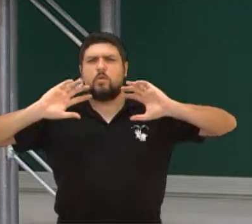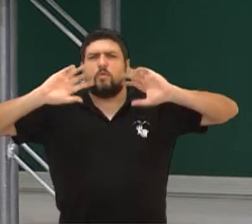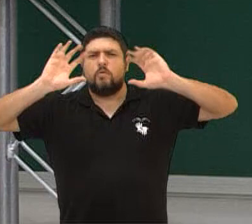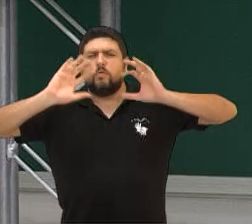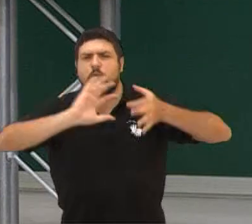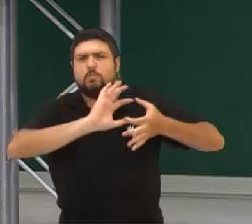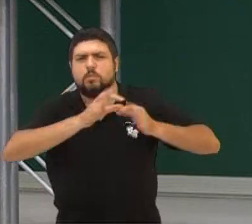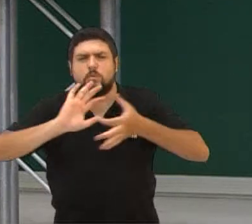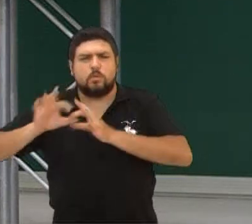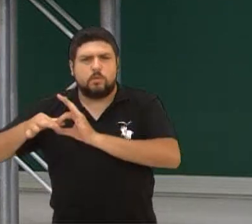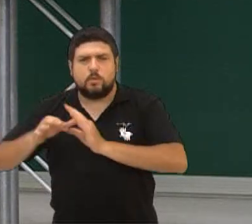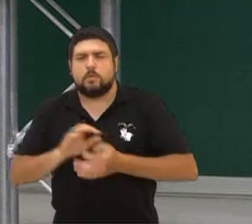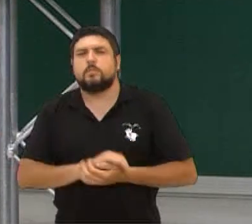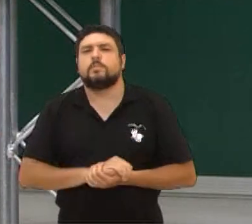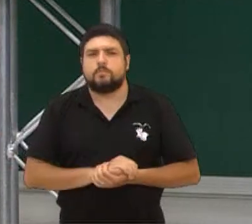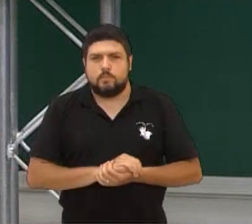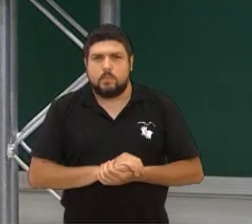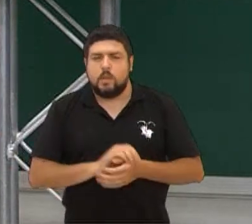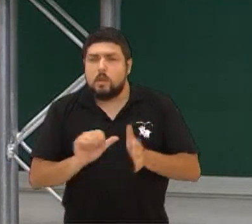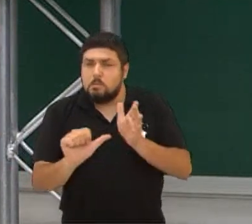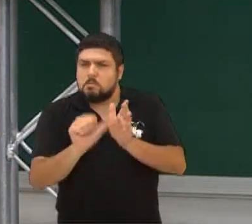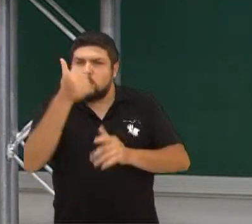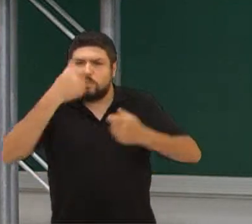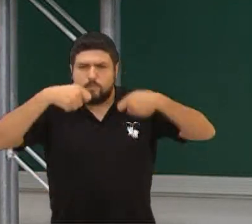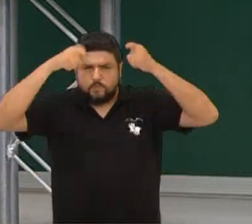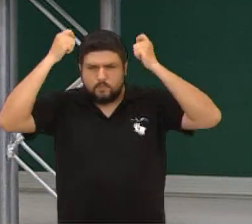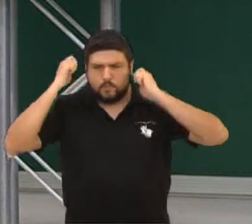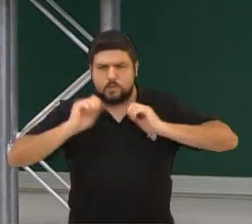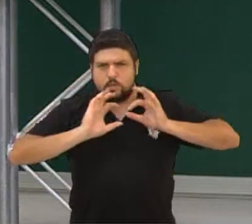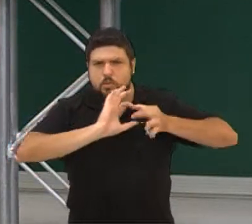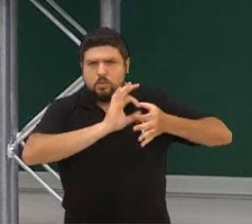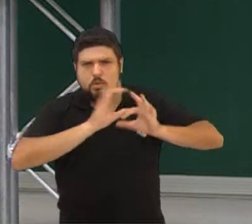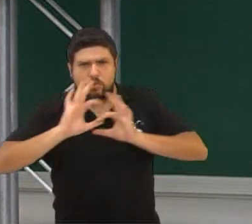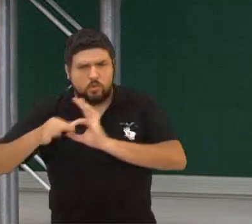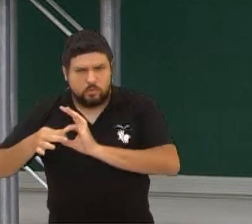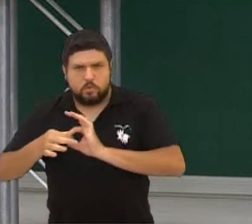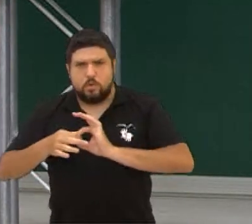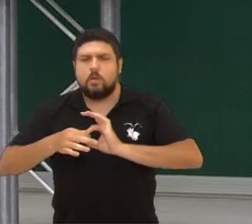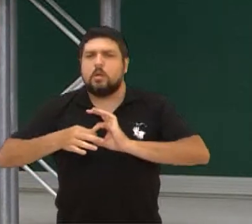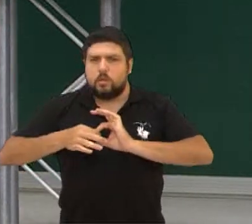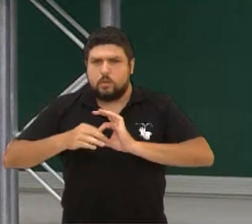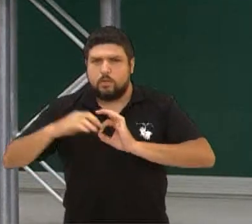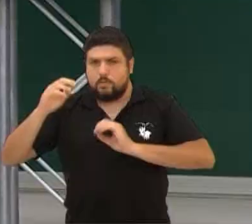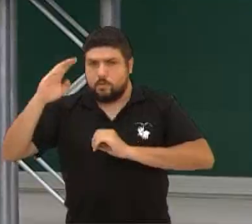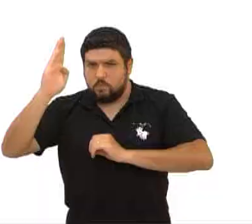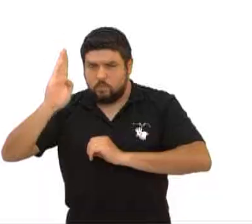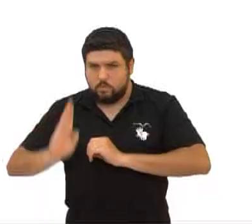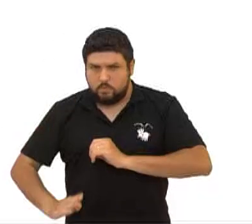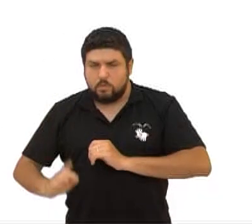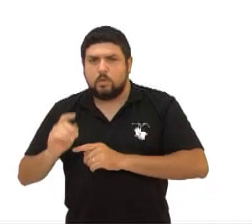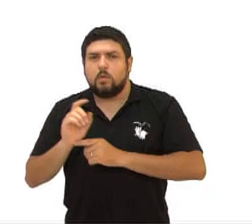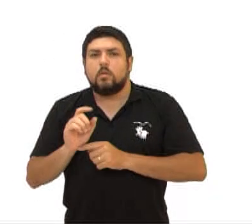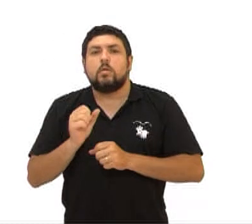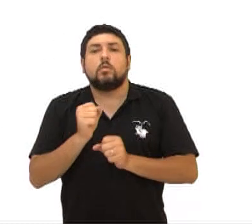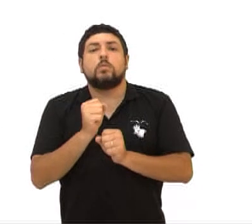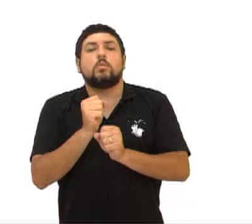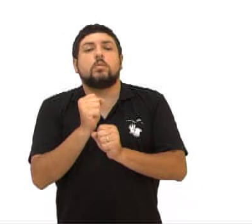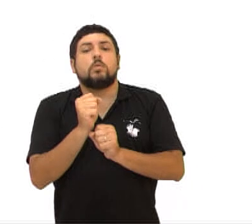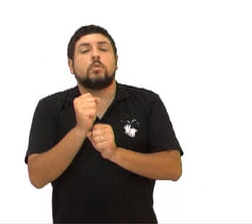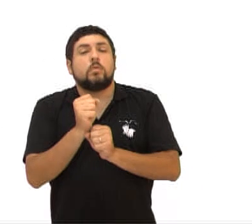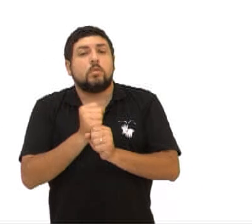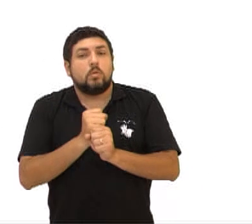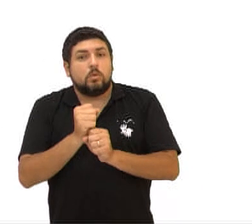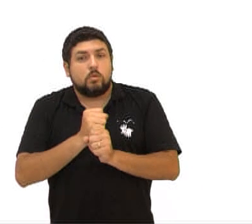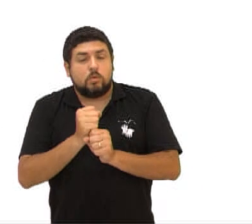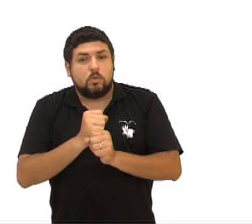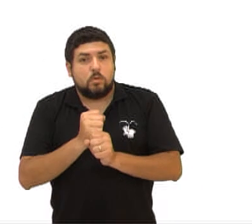olha só, Maria Eduarda, a primeira medalha olímpica, né, da seleção brasileira de vôlei foi nos Jogos